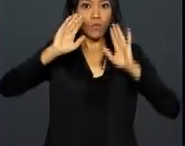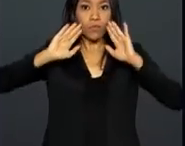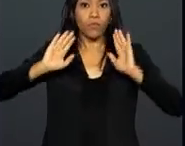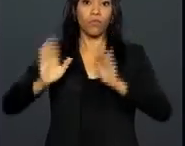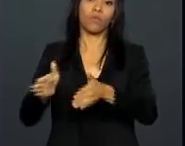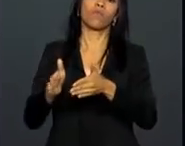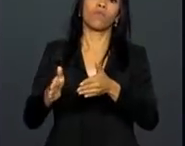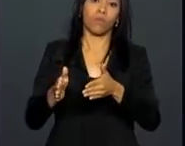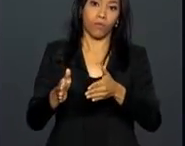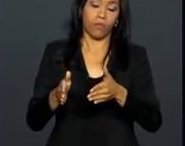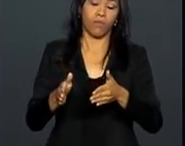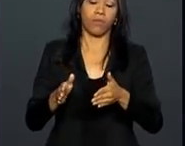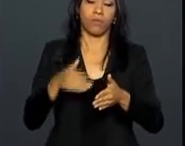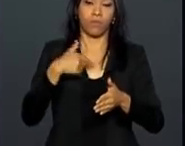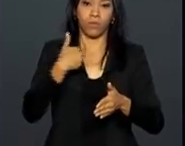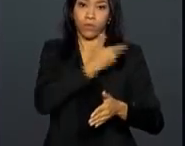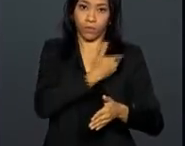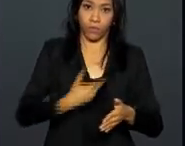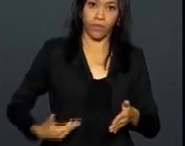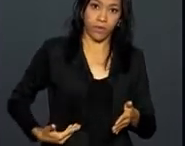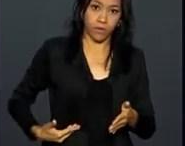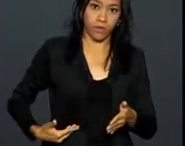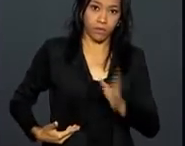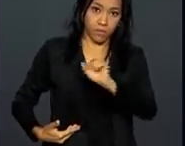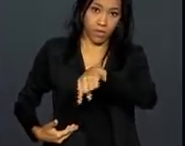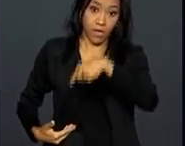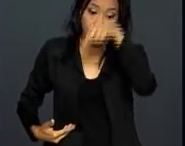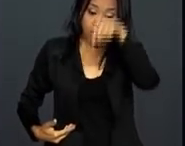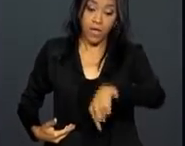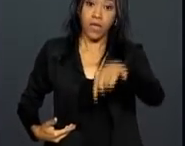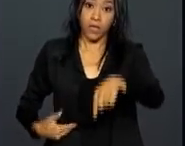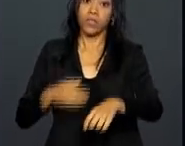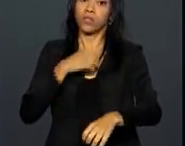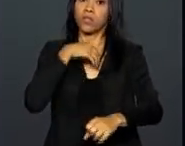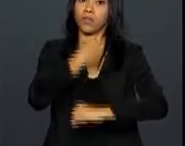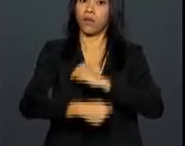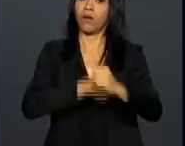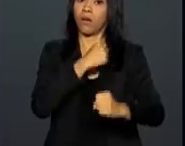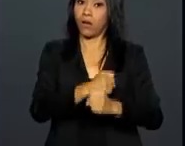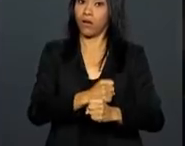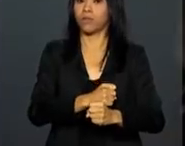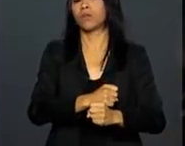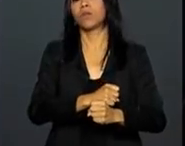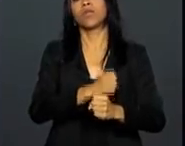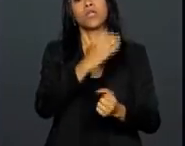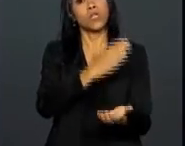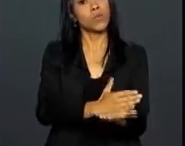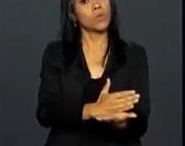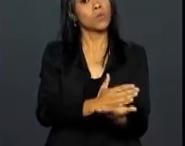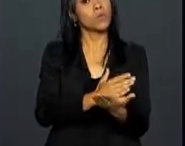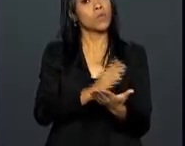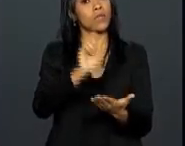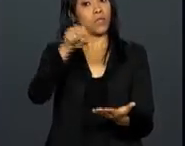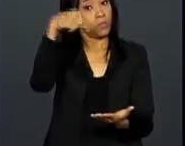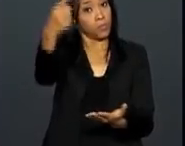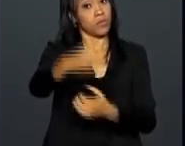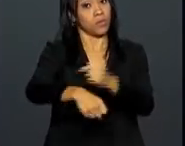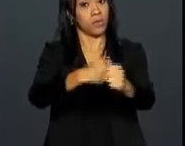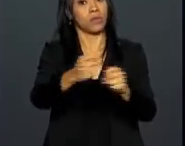governo para logo este ano, início do ano que vem. Então, digo